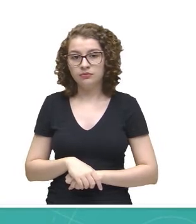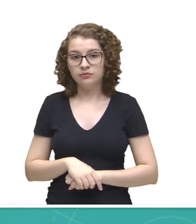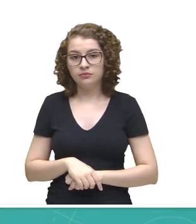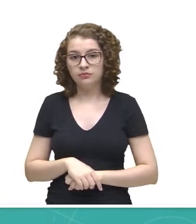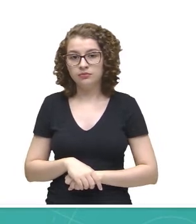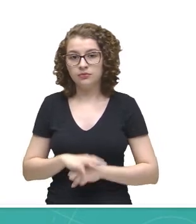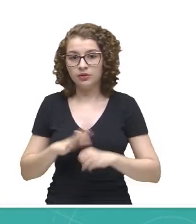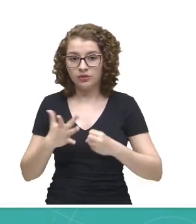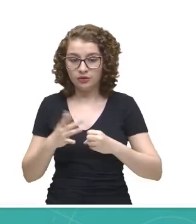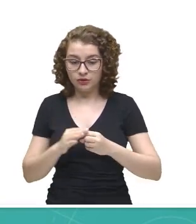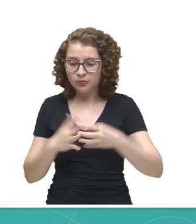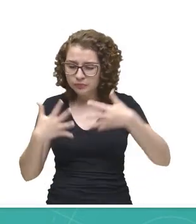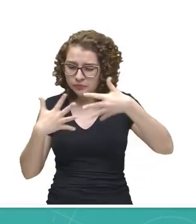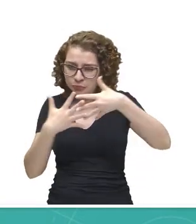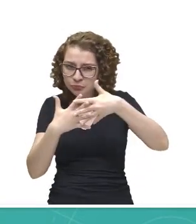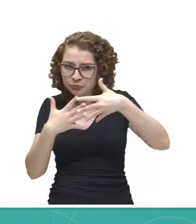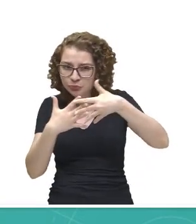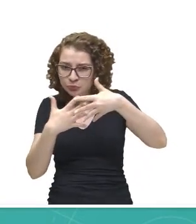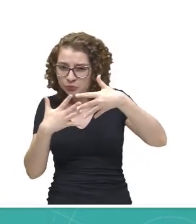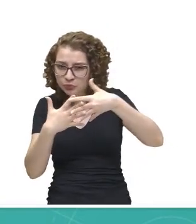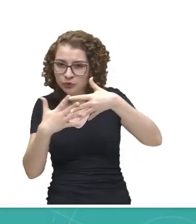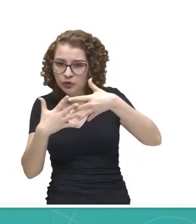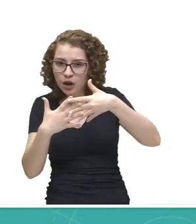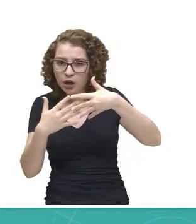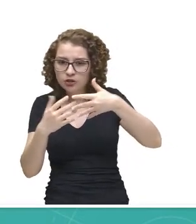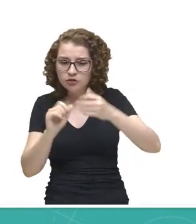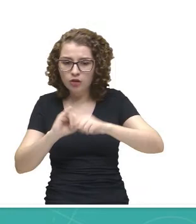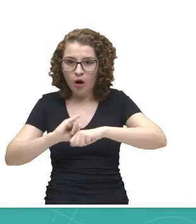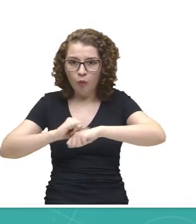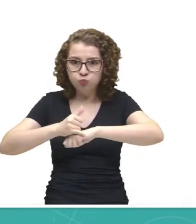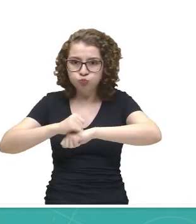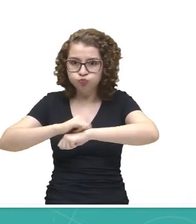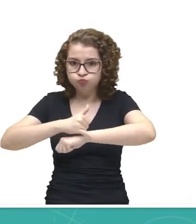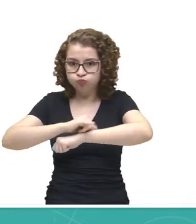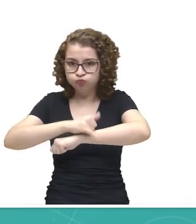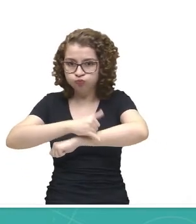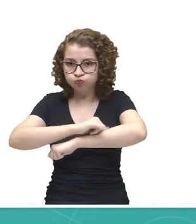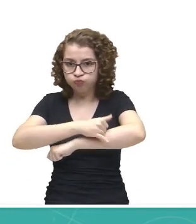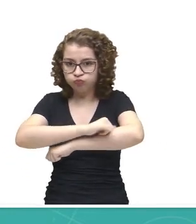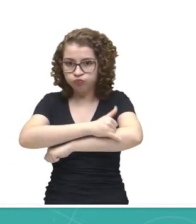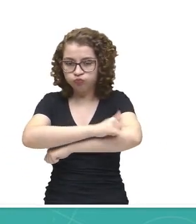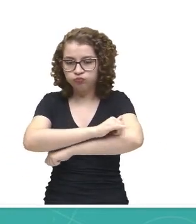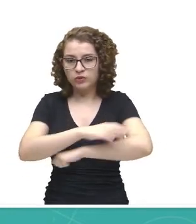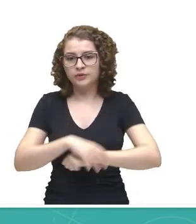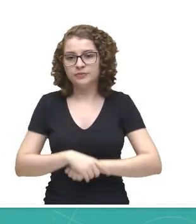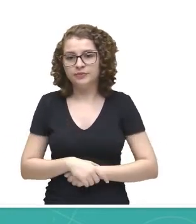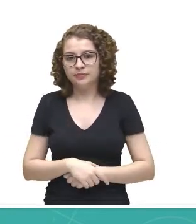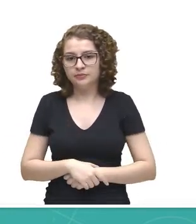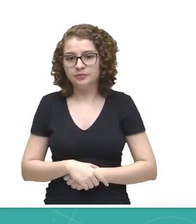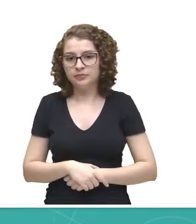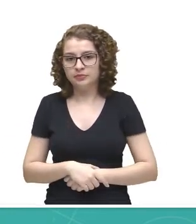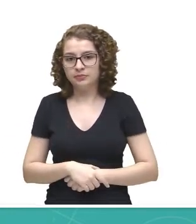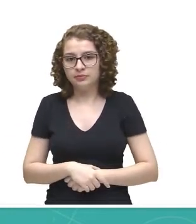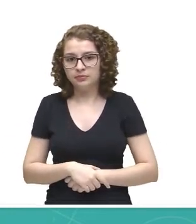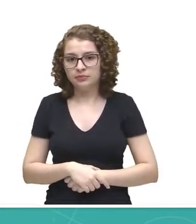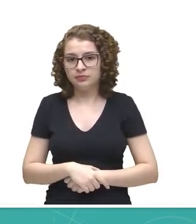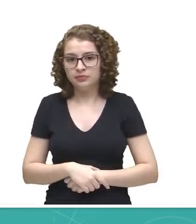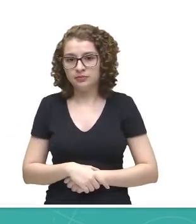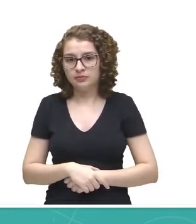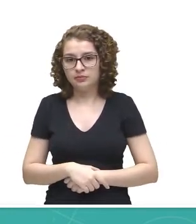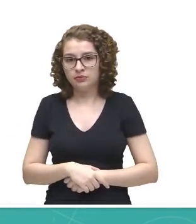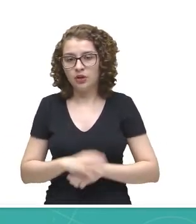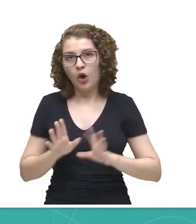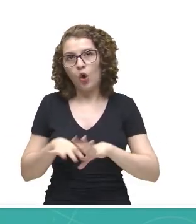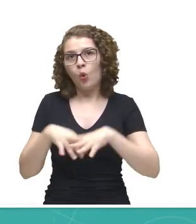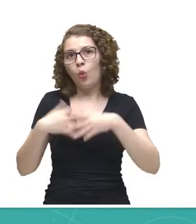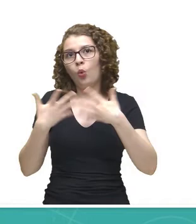esse tecido, né, além do normal, o que acontece? Não é a quantidade de células